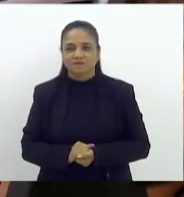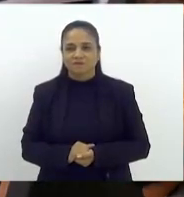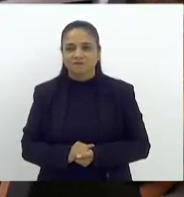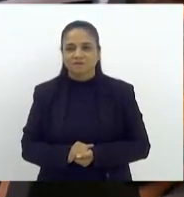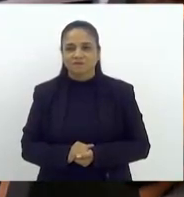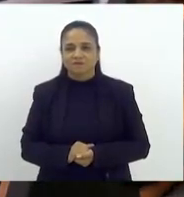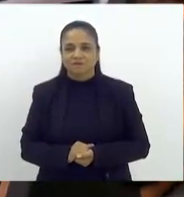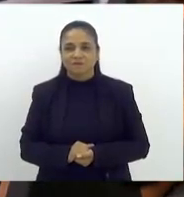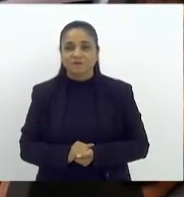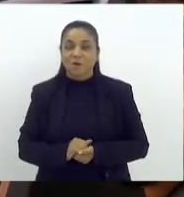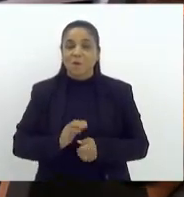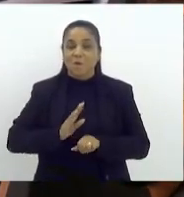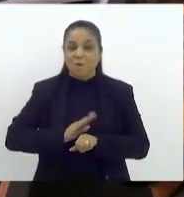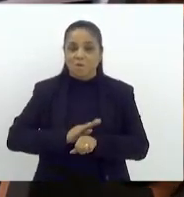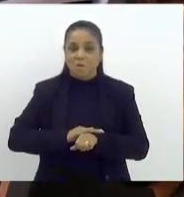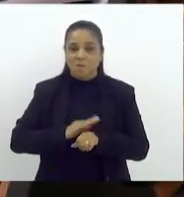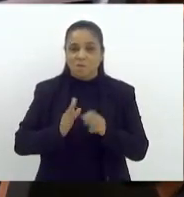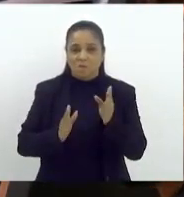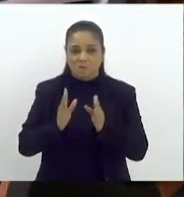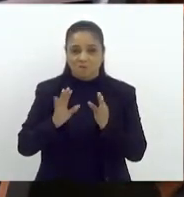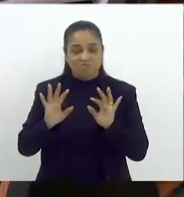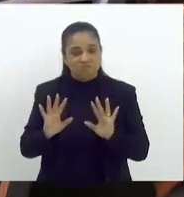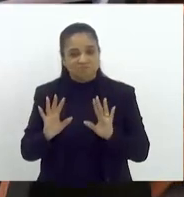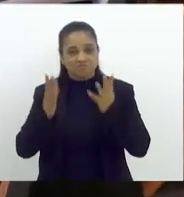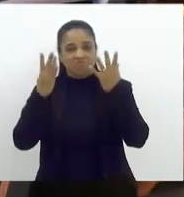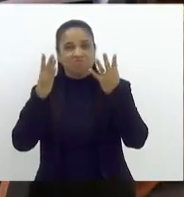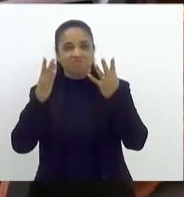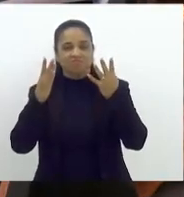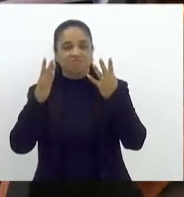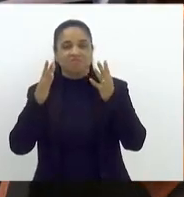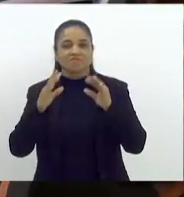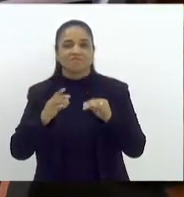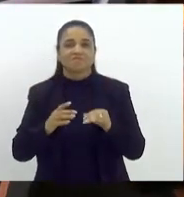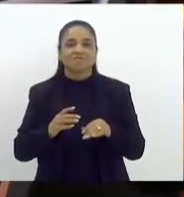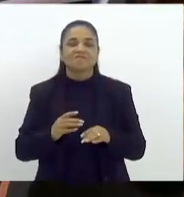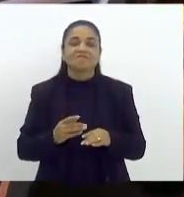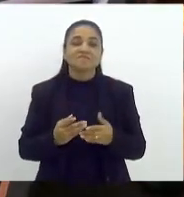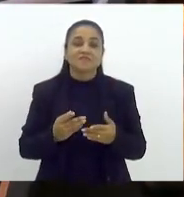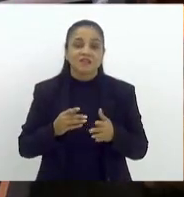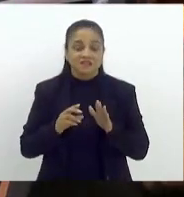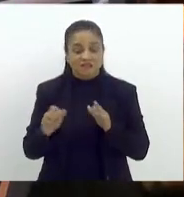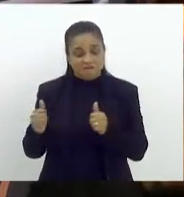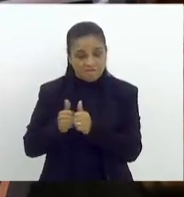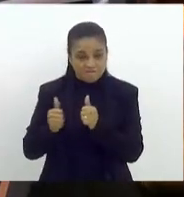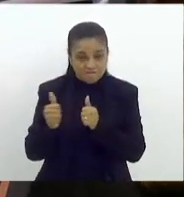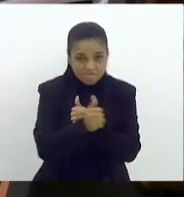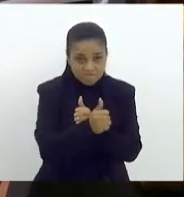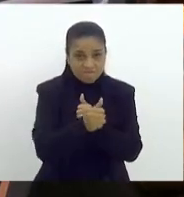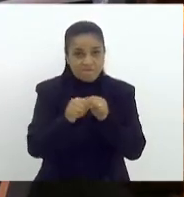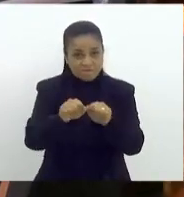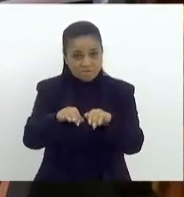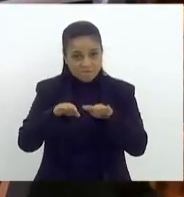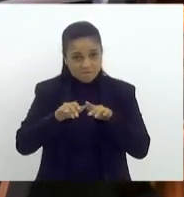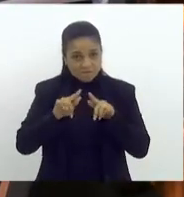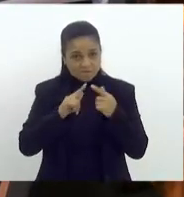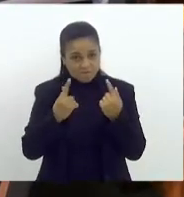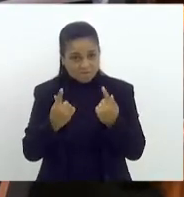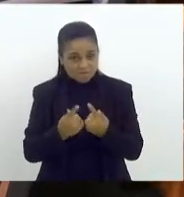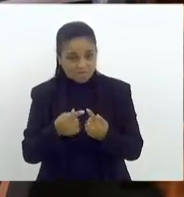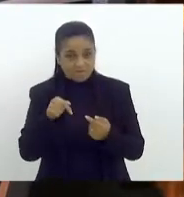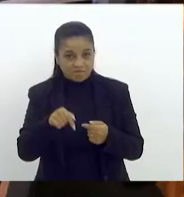esse é o momento de celebração é um momento festivo essa frente parlamentar é espelhada